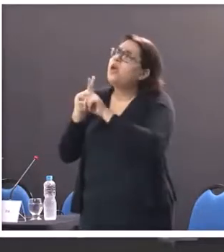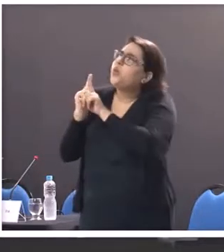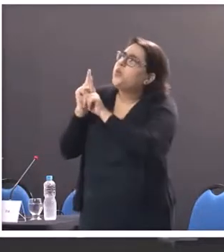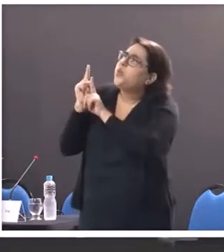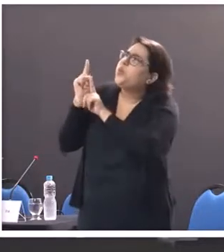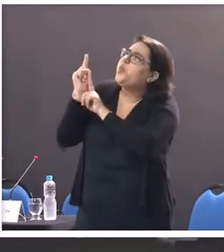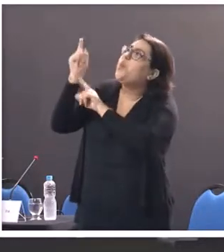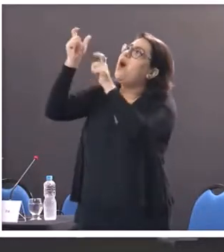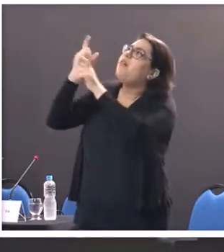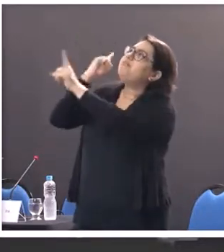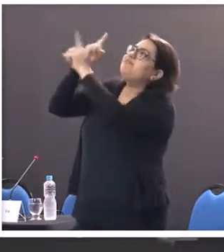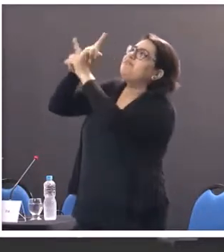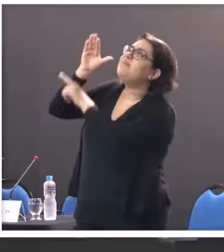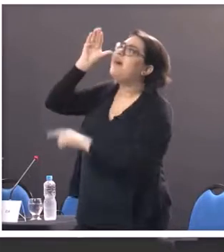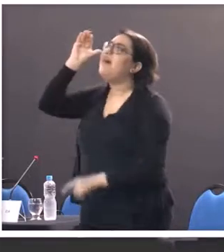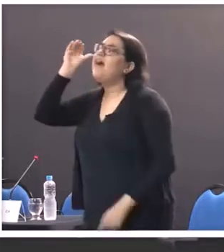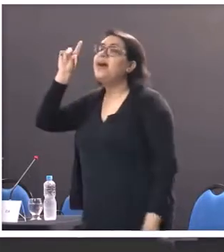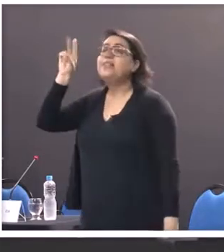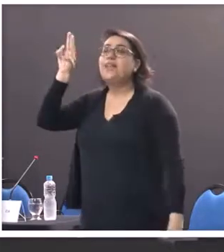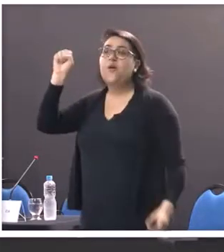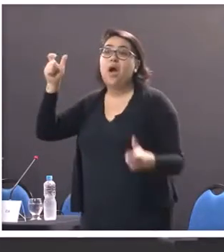Deus estava.